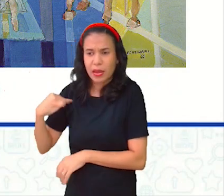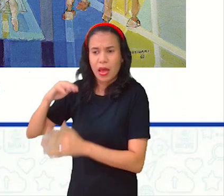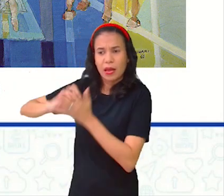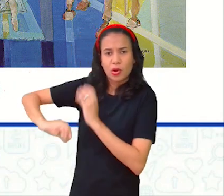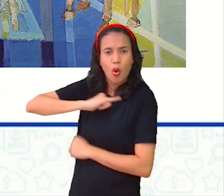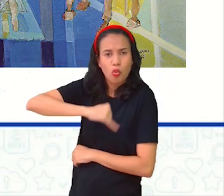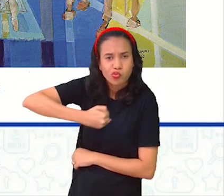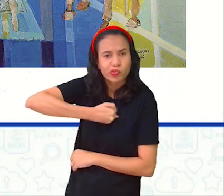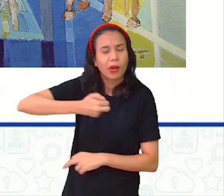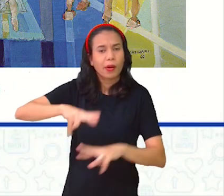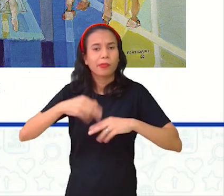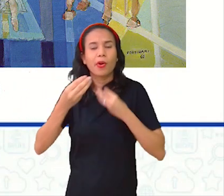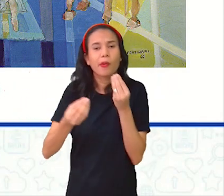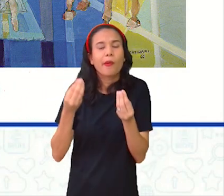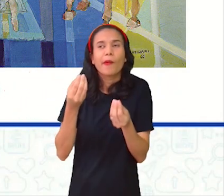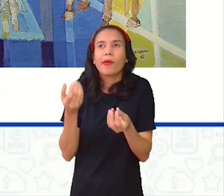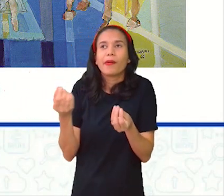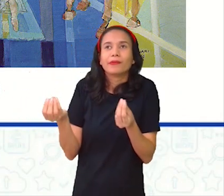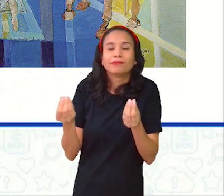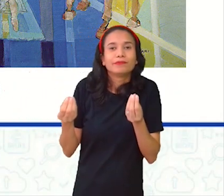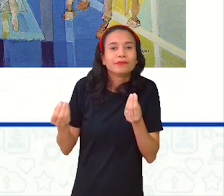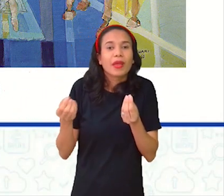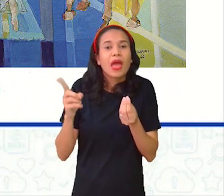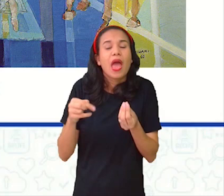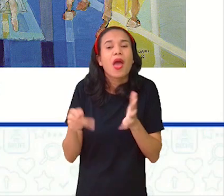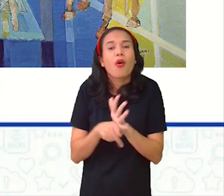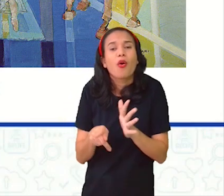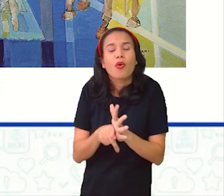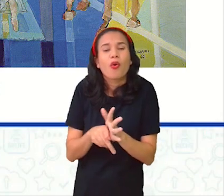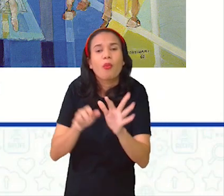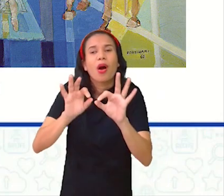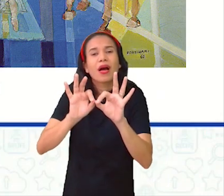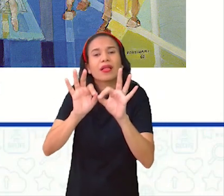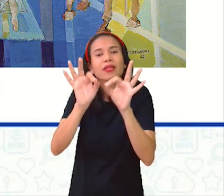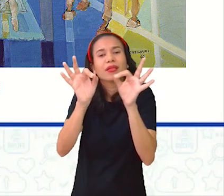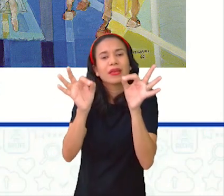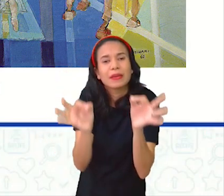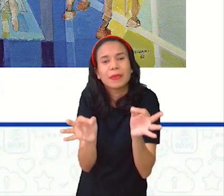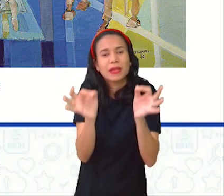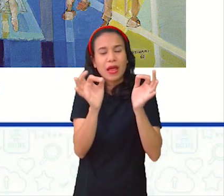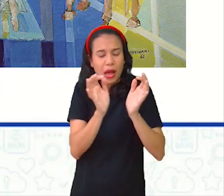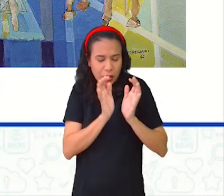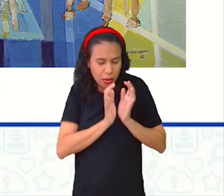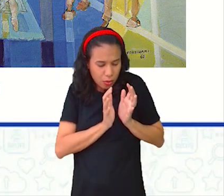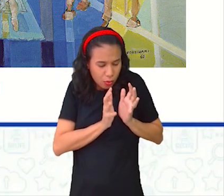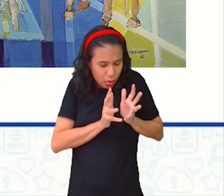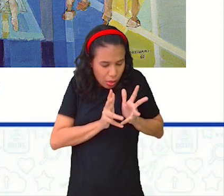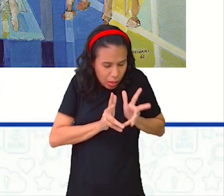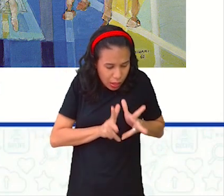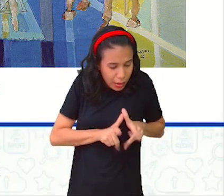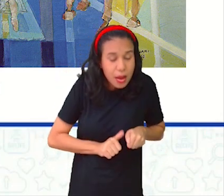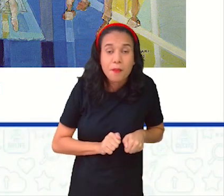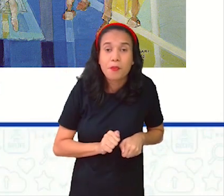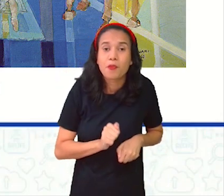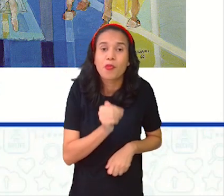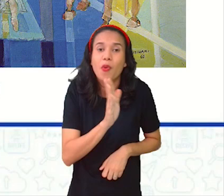ele quis, né, colocar talvez a inocência de Jesus, né, a pureza das crianças, né,